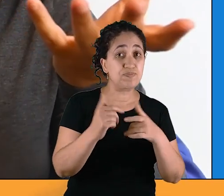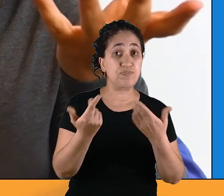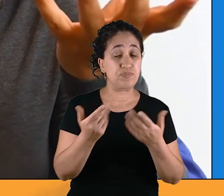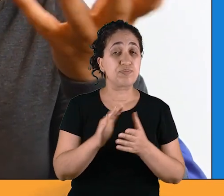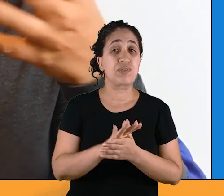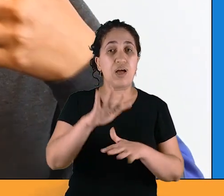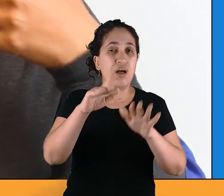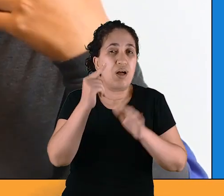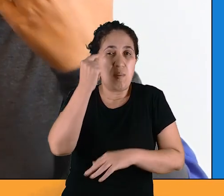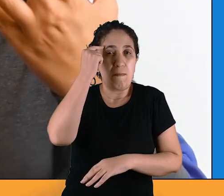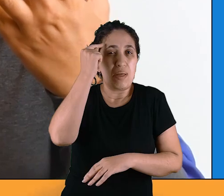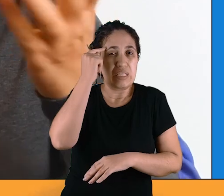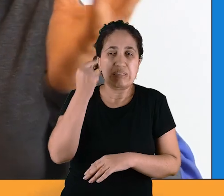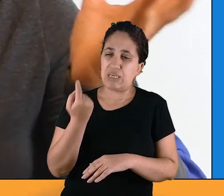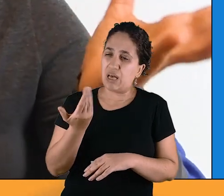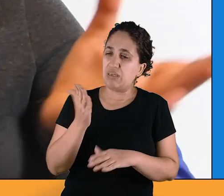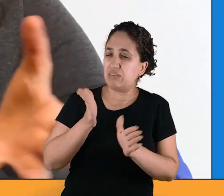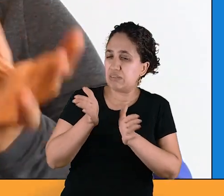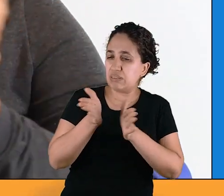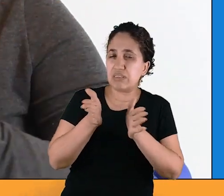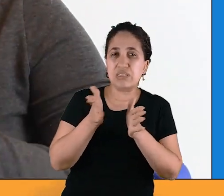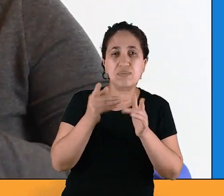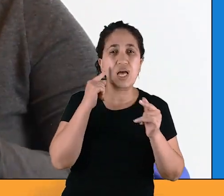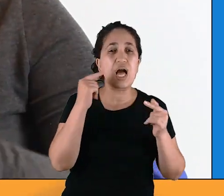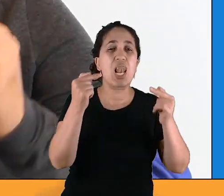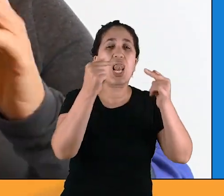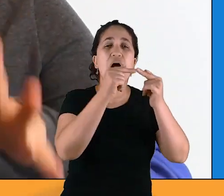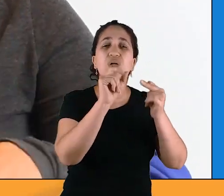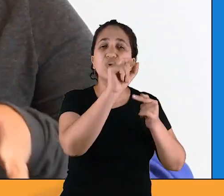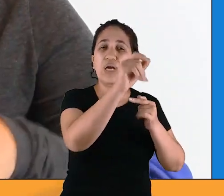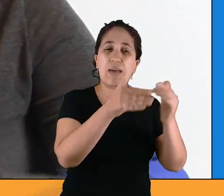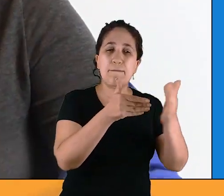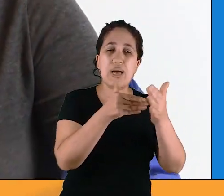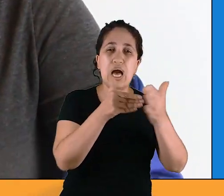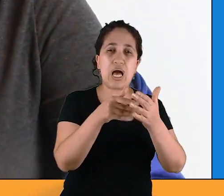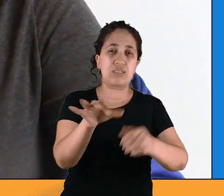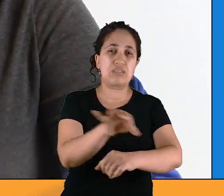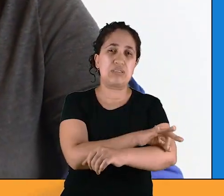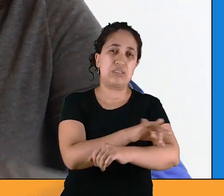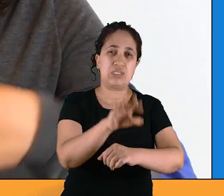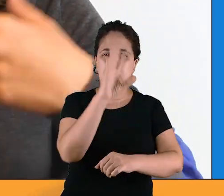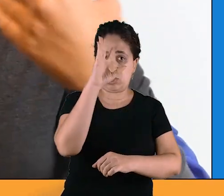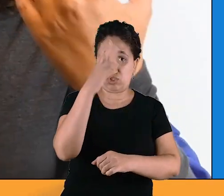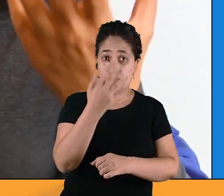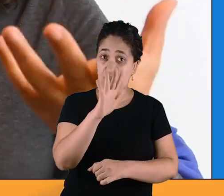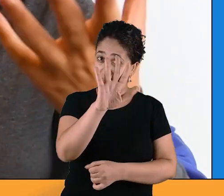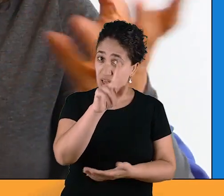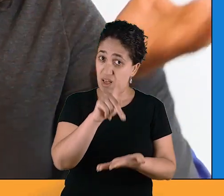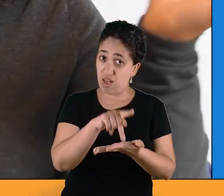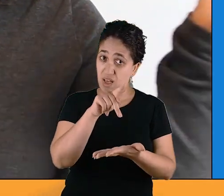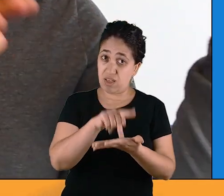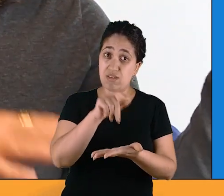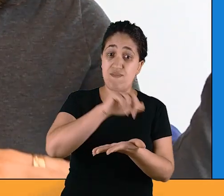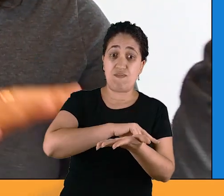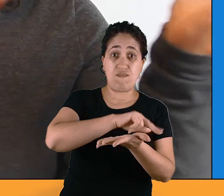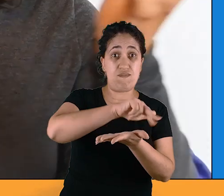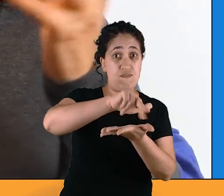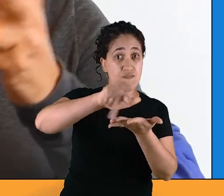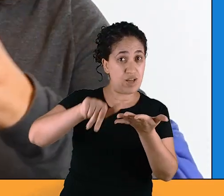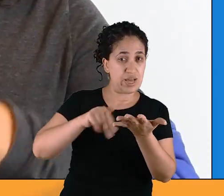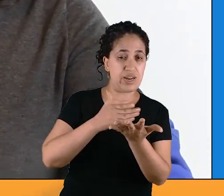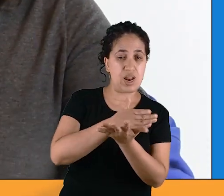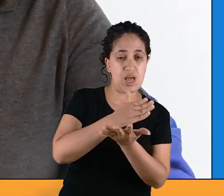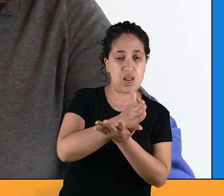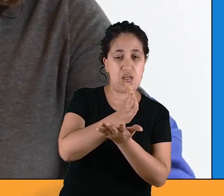muitas vezes, né, o pensamento de acessibilidade está ligado a resolver uma barreira arquitetônica, enquanto, na verdade, existem